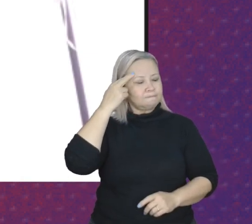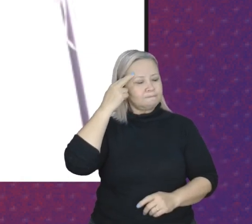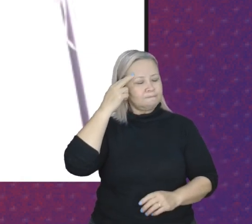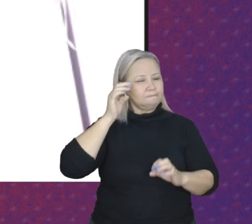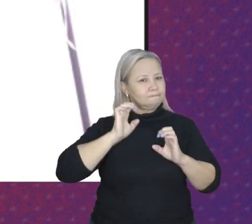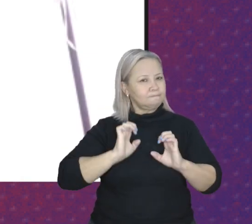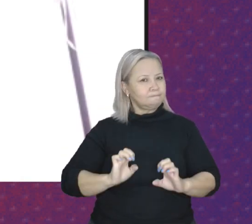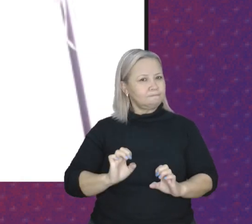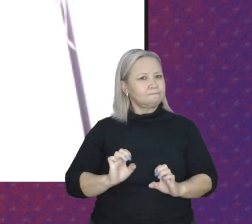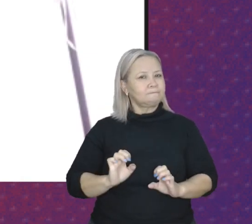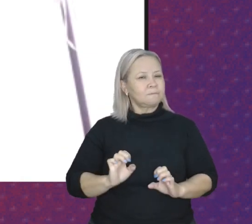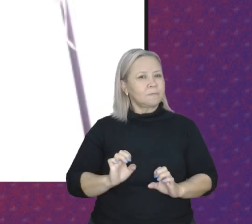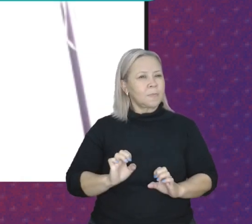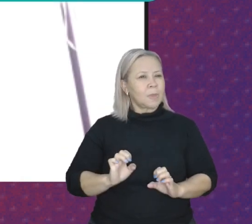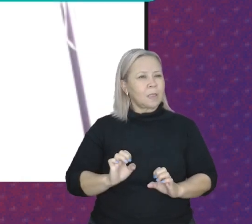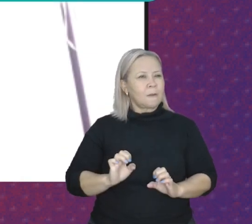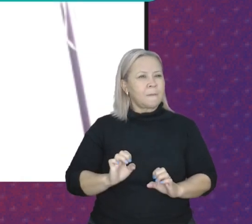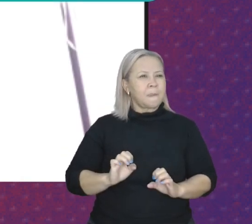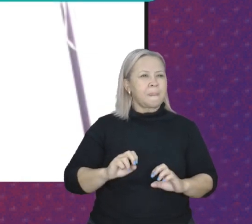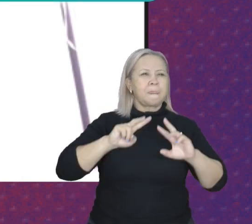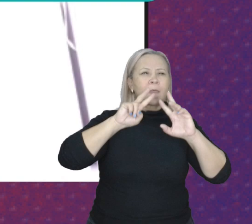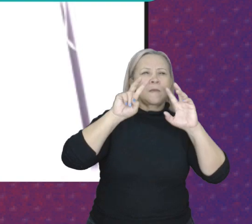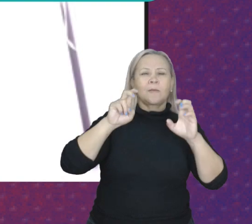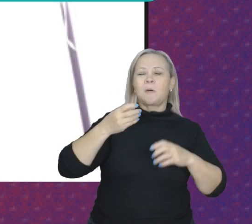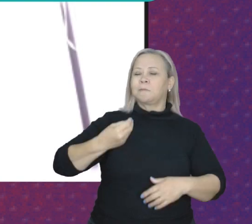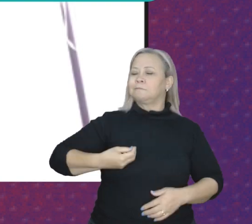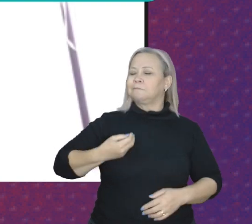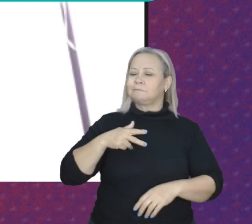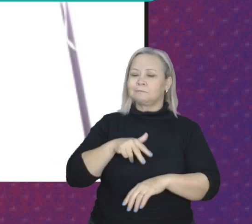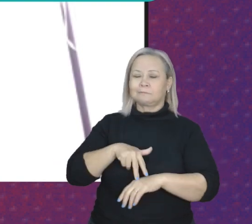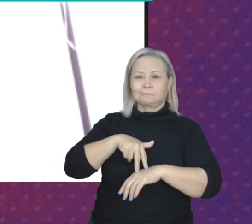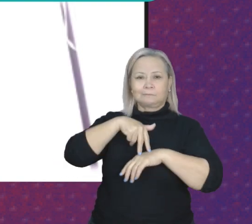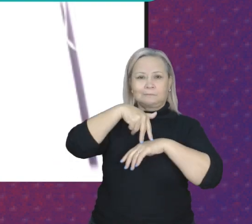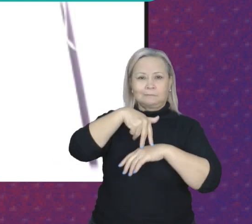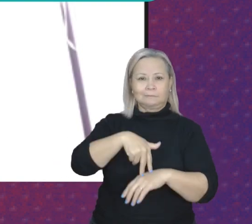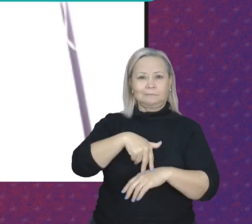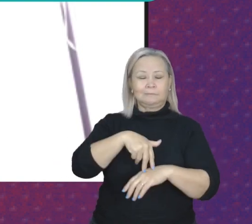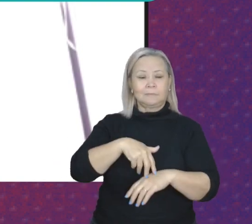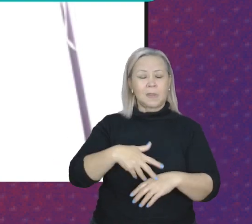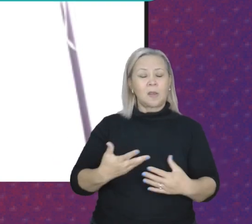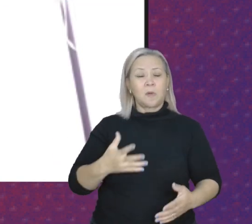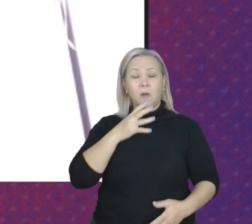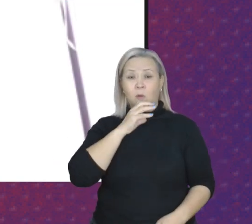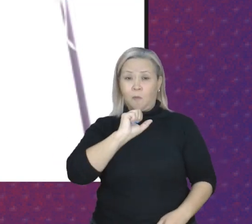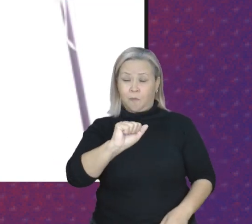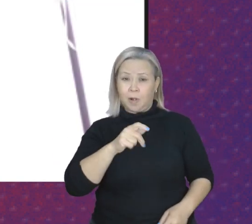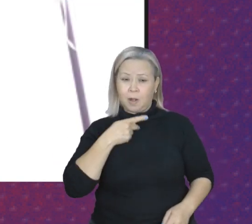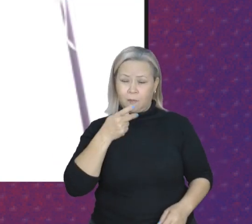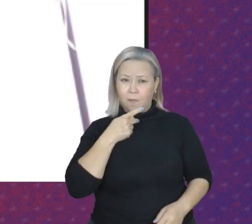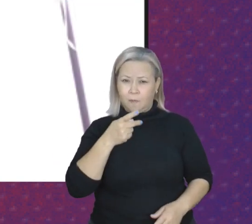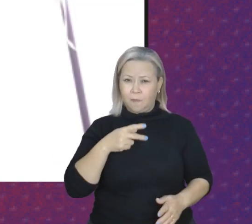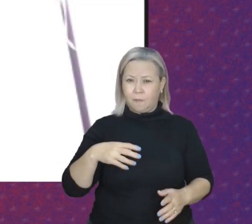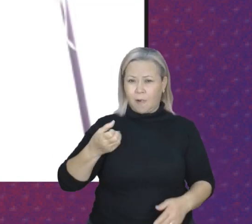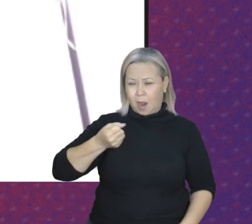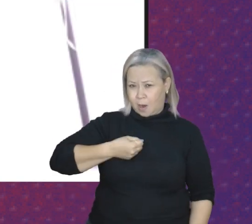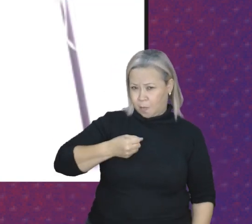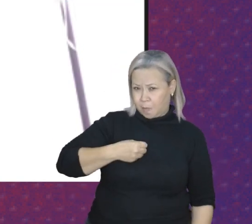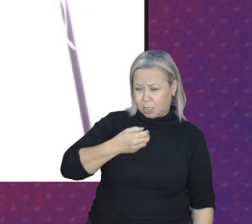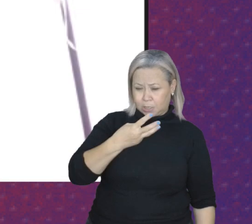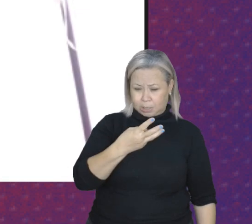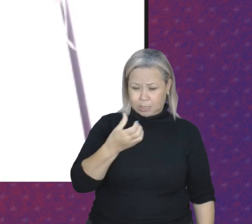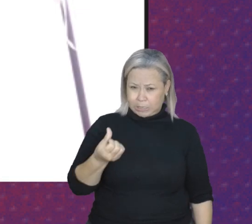é sobre o ser-estar, né? Então, o momento que o Freire diz, eu acho que é a página 36 da Pedagogia da